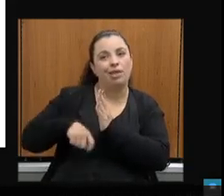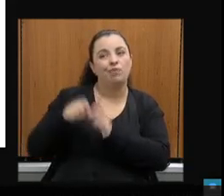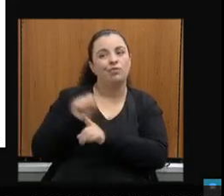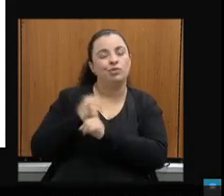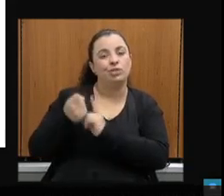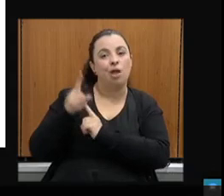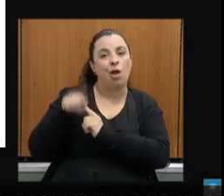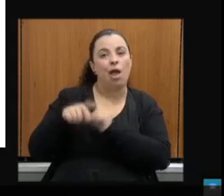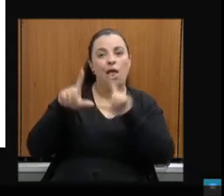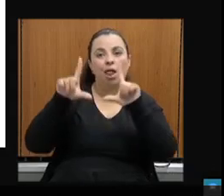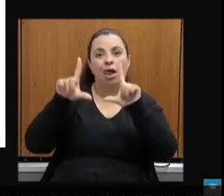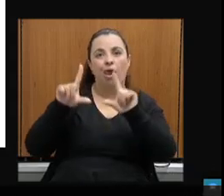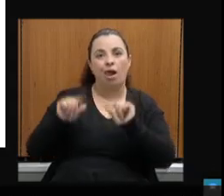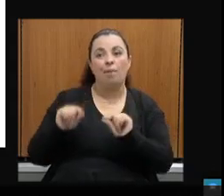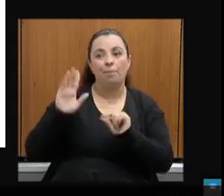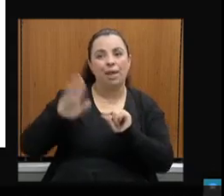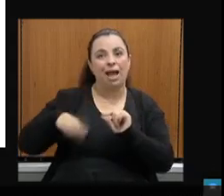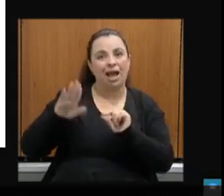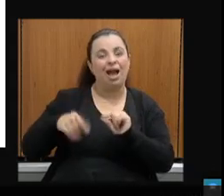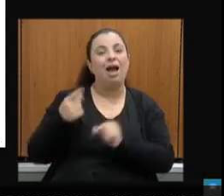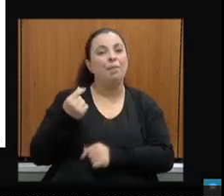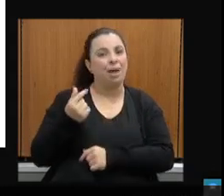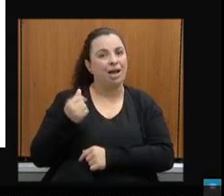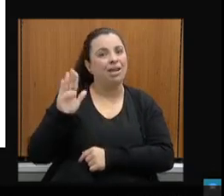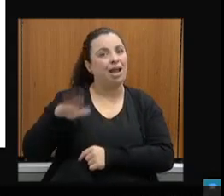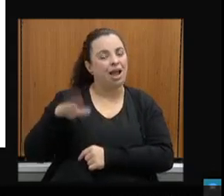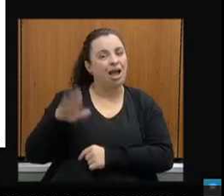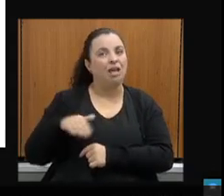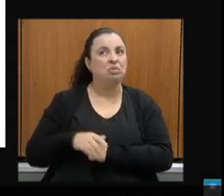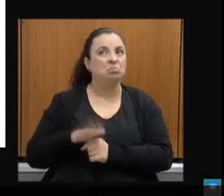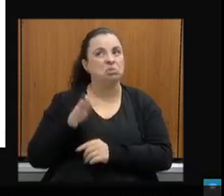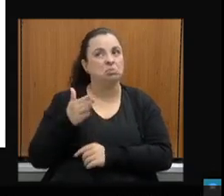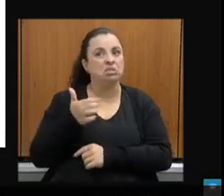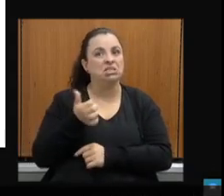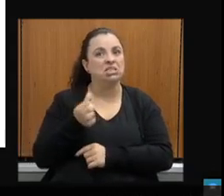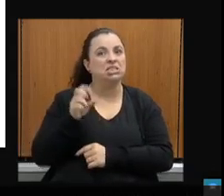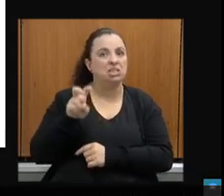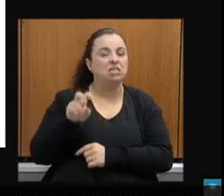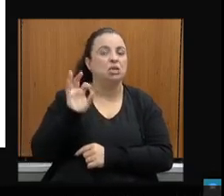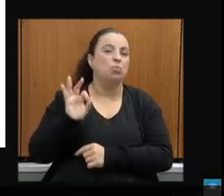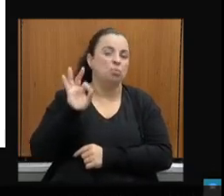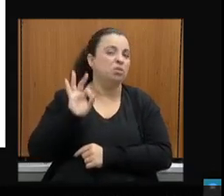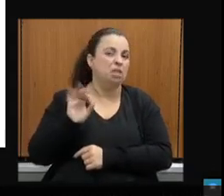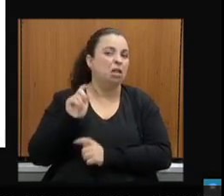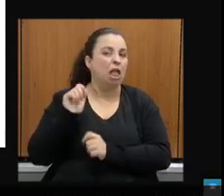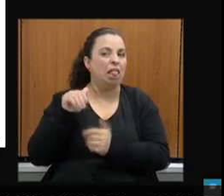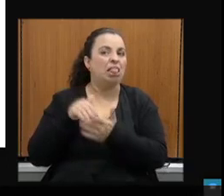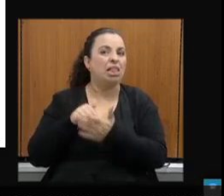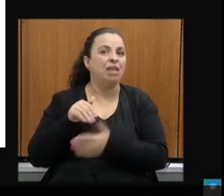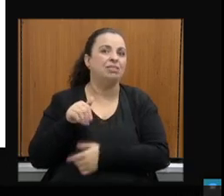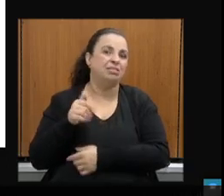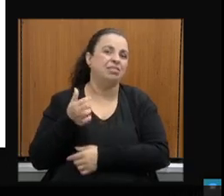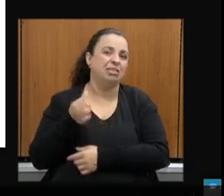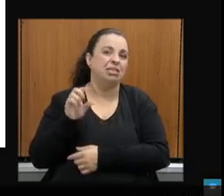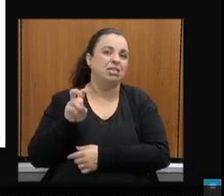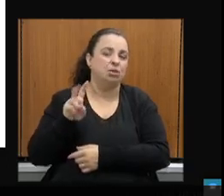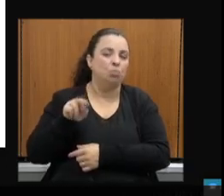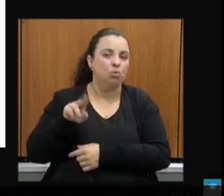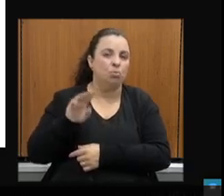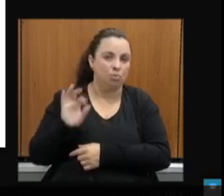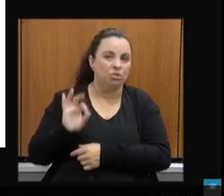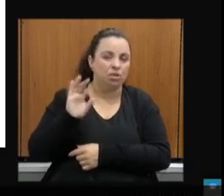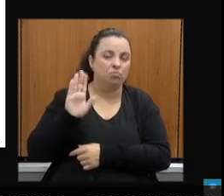de dependendo da situação aumente mais pode chegar a 65 por cento e o tema muito importante é o tema do reajuste tarifário